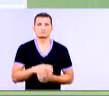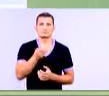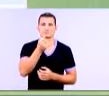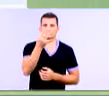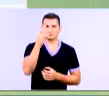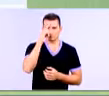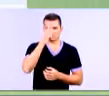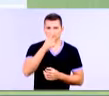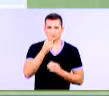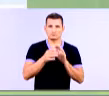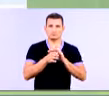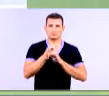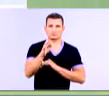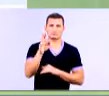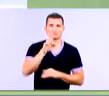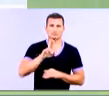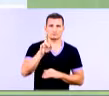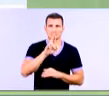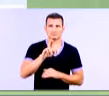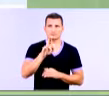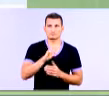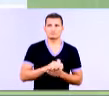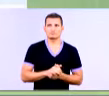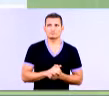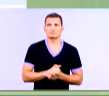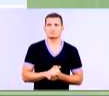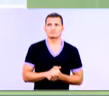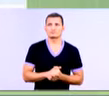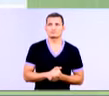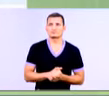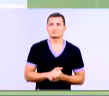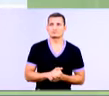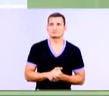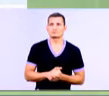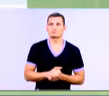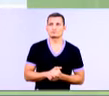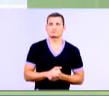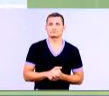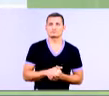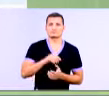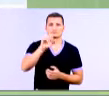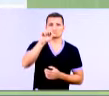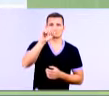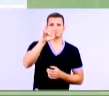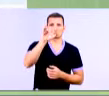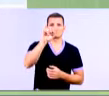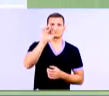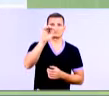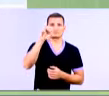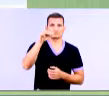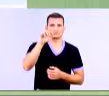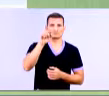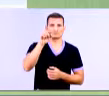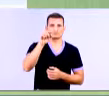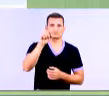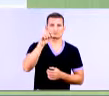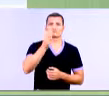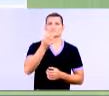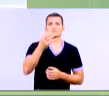saída foram usados? Quanto system.out.print tem no meu código? 1